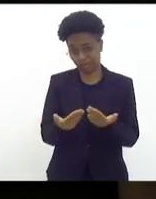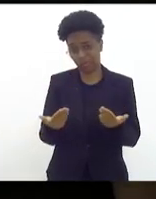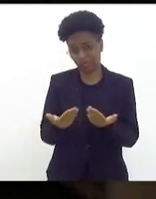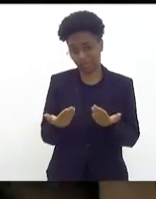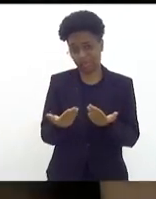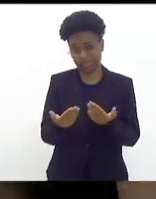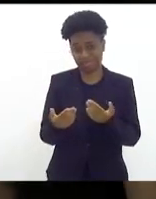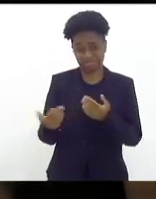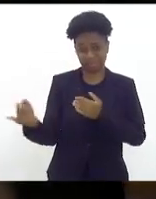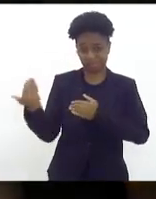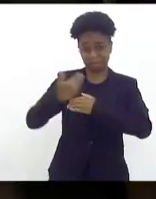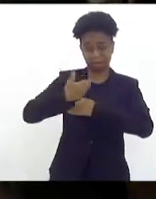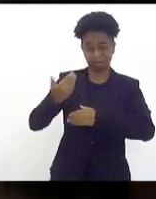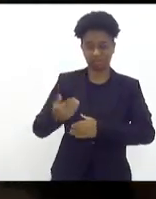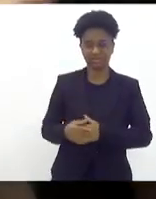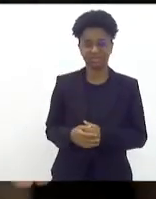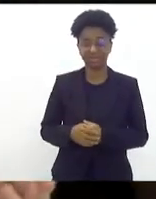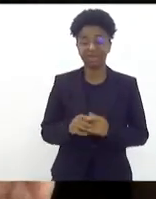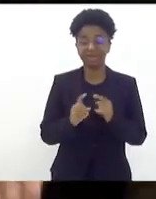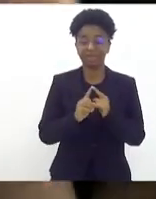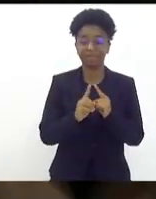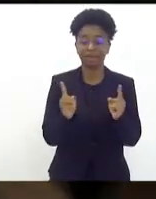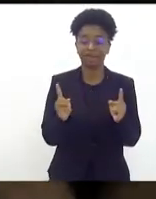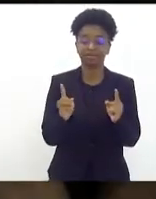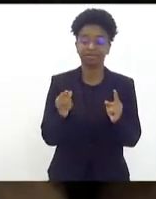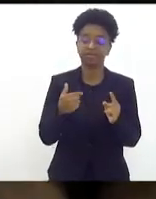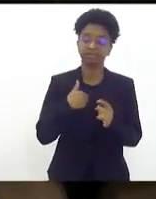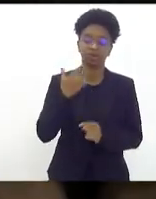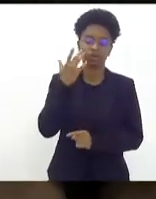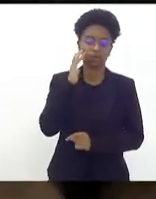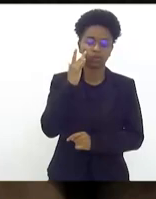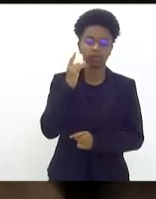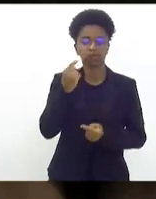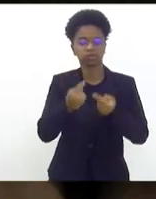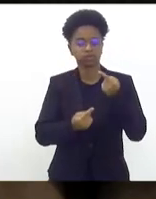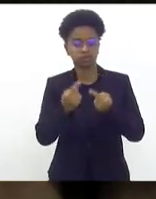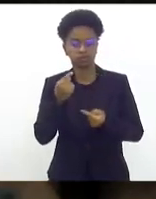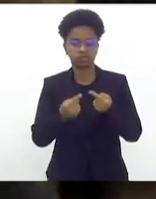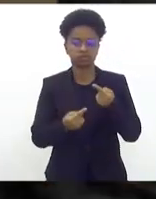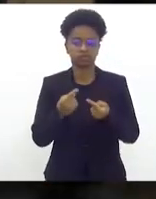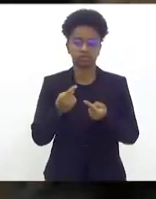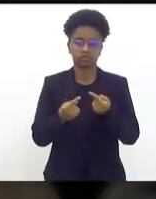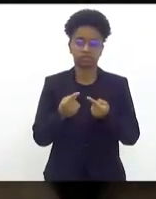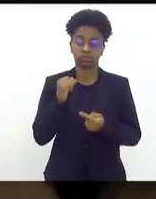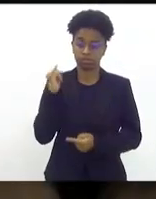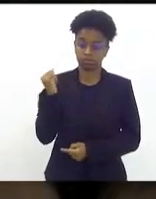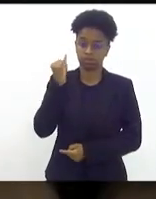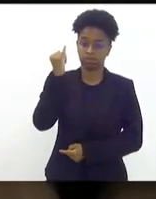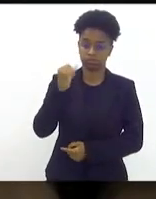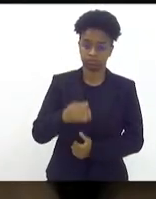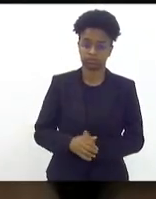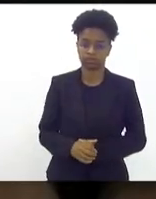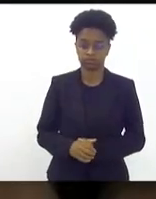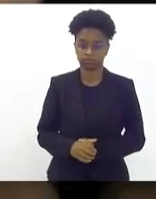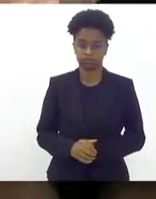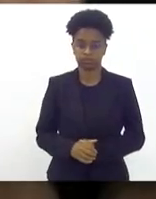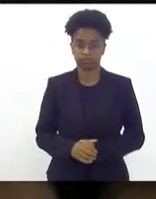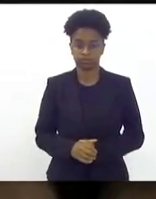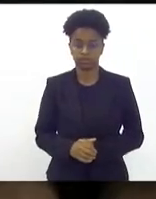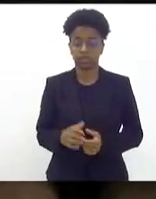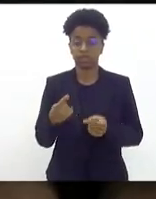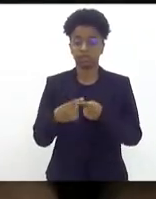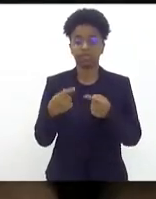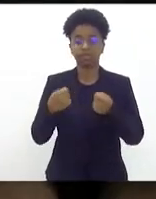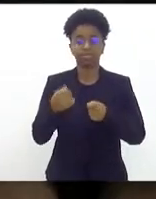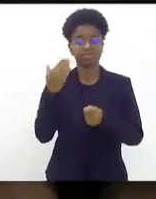gente. Mas eu acho que essa discussão é válida. Seria válida. Até que limite